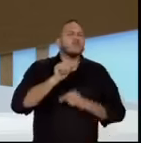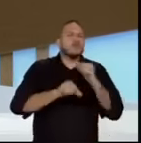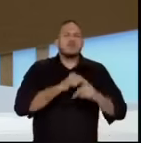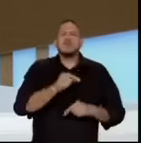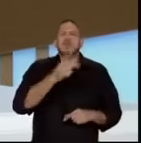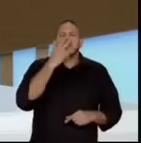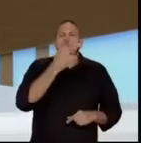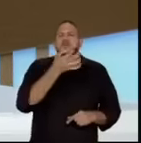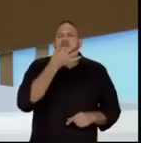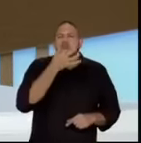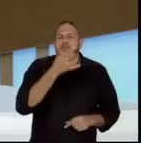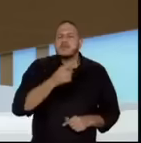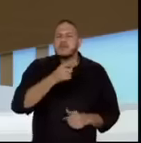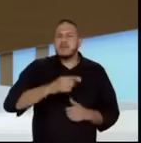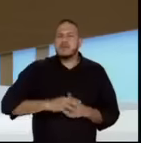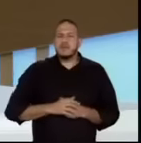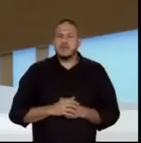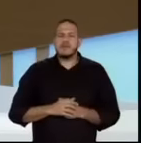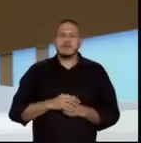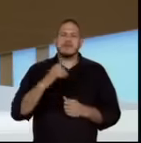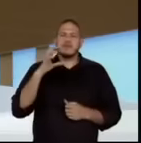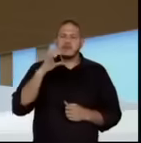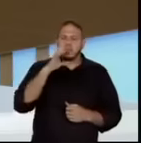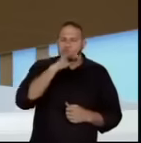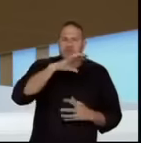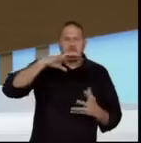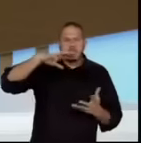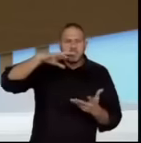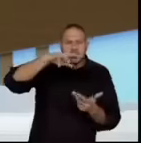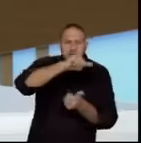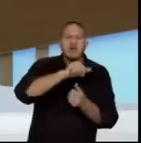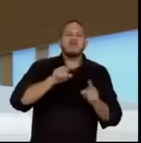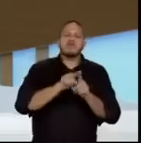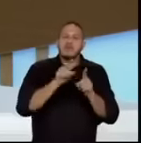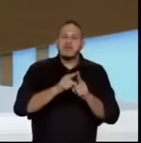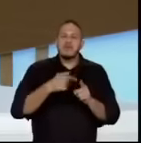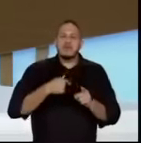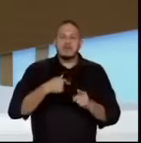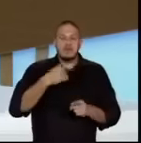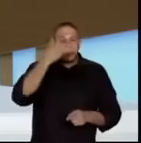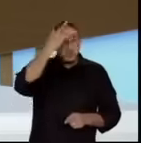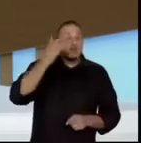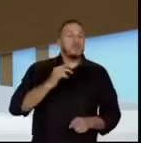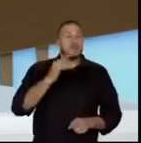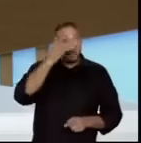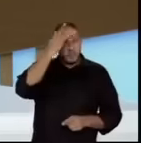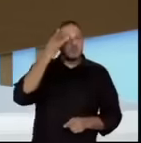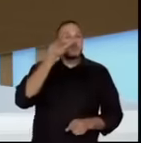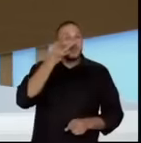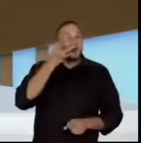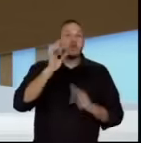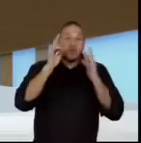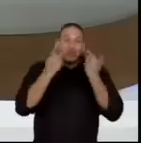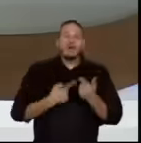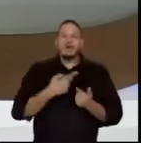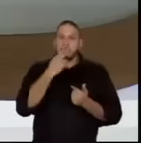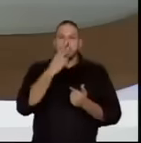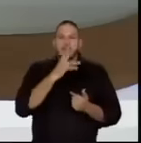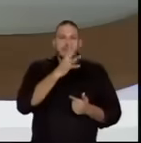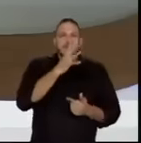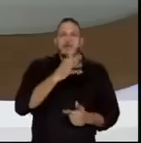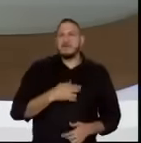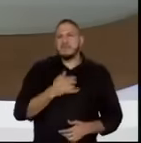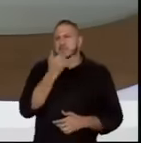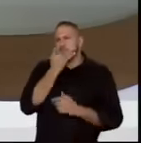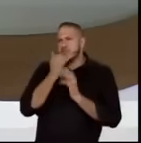sobre o aquecimento global e sobre a interferência humana no aquecimento global? Ai, peço mil desculpas, porque eu pedi